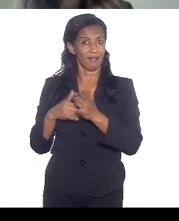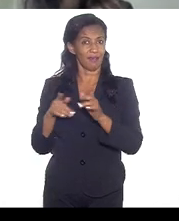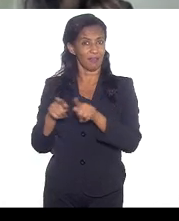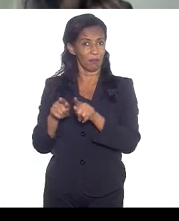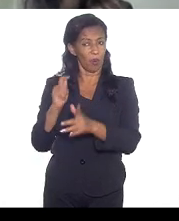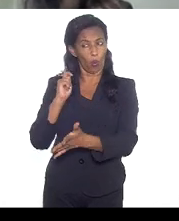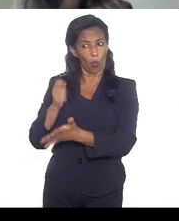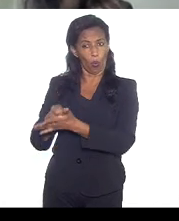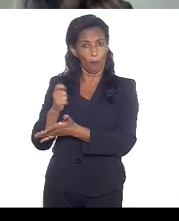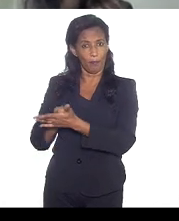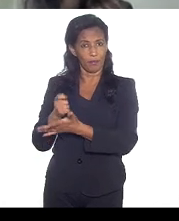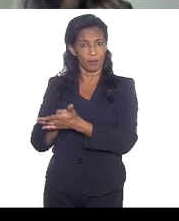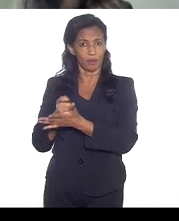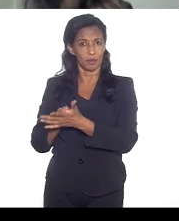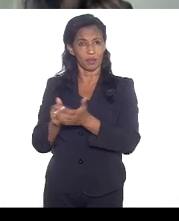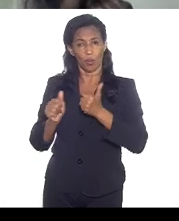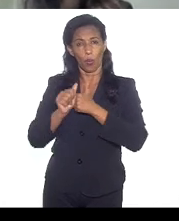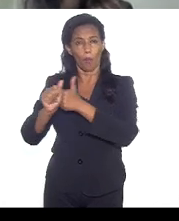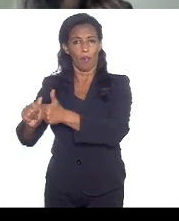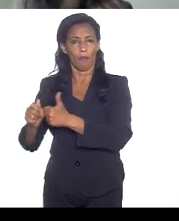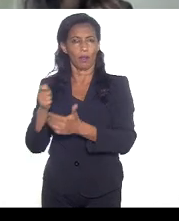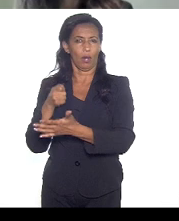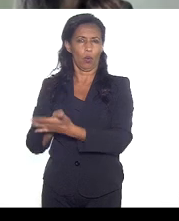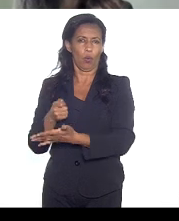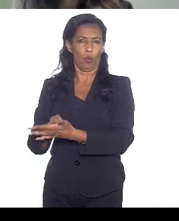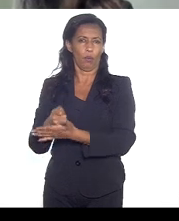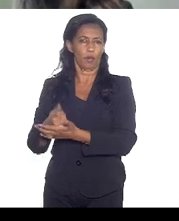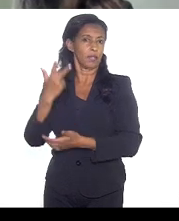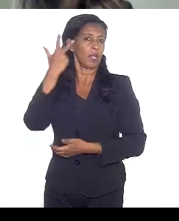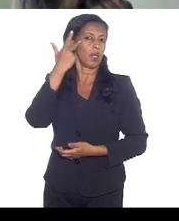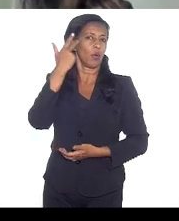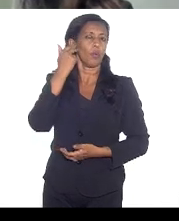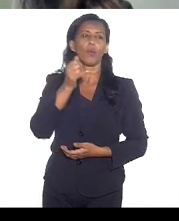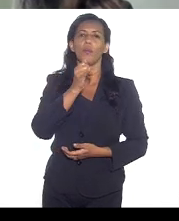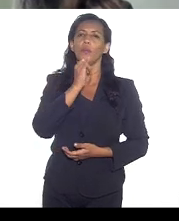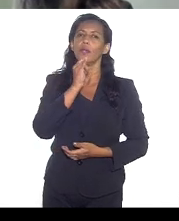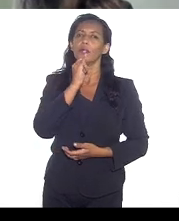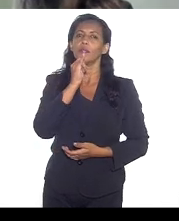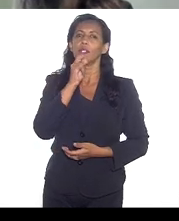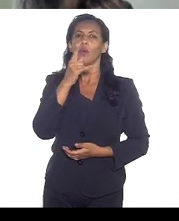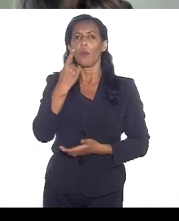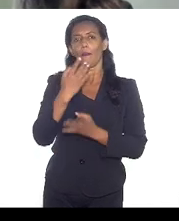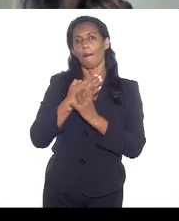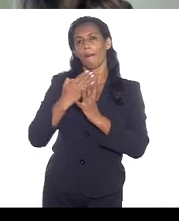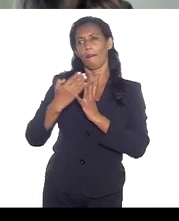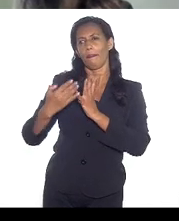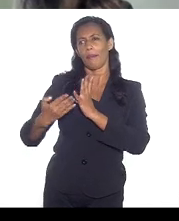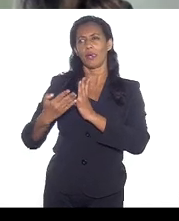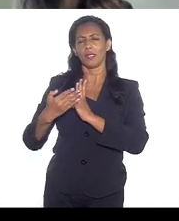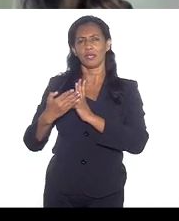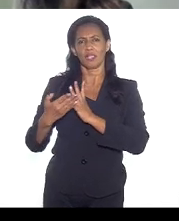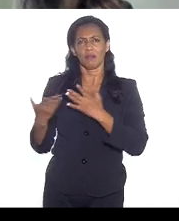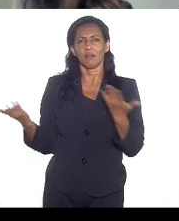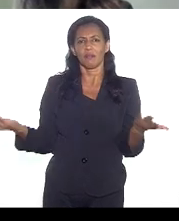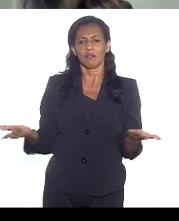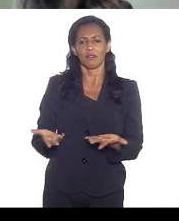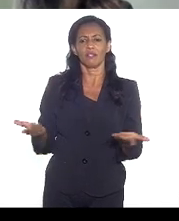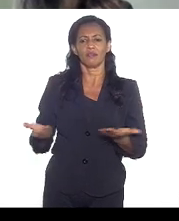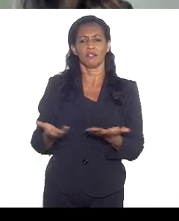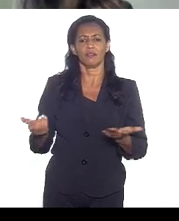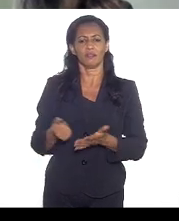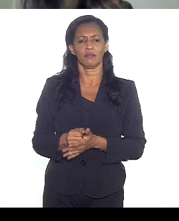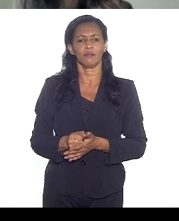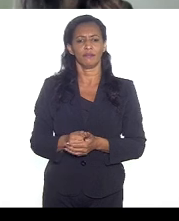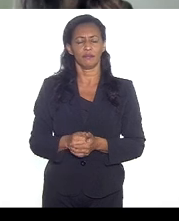né? Ao acompanhamento da cobrança. Era comum, por exemplo, um parcelamento grande onde